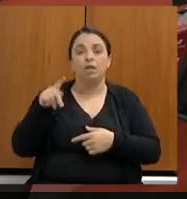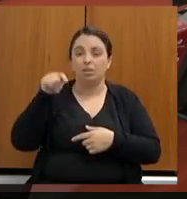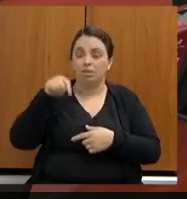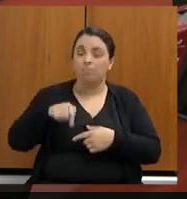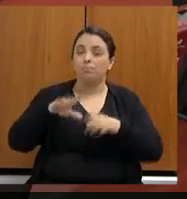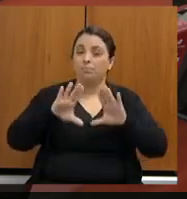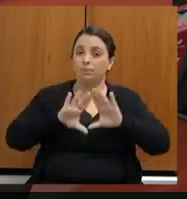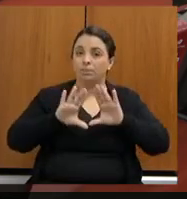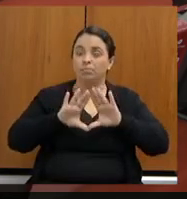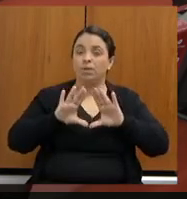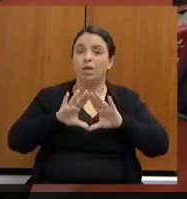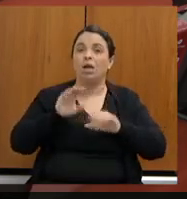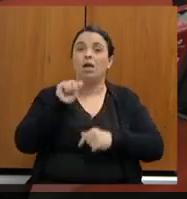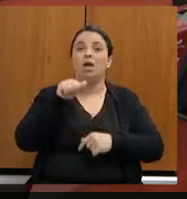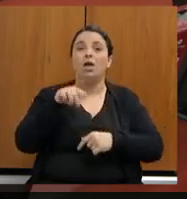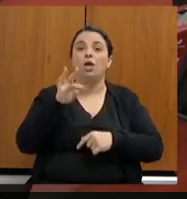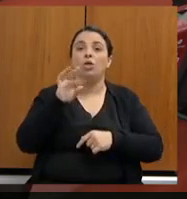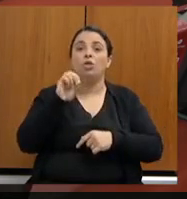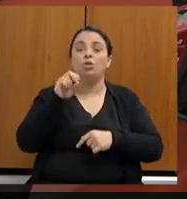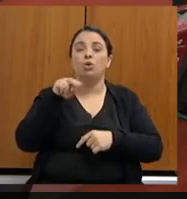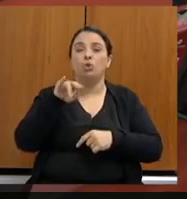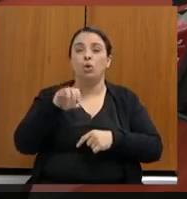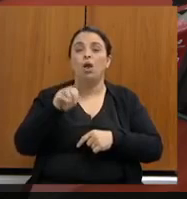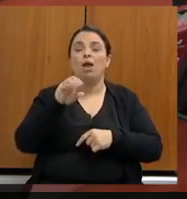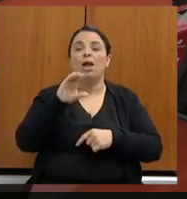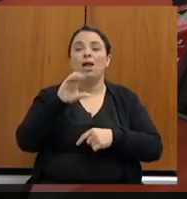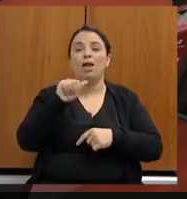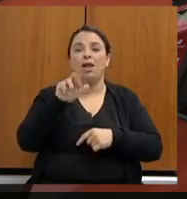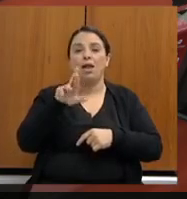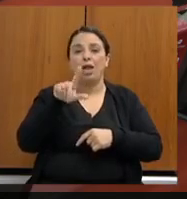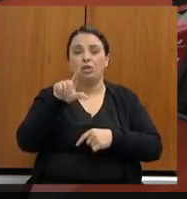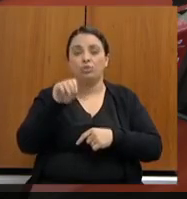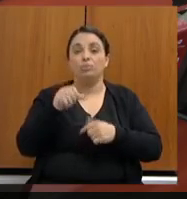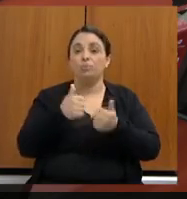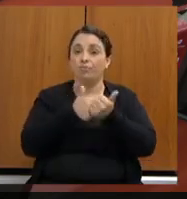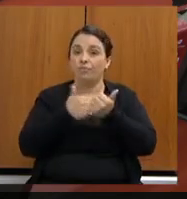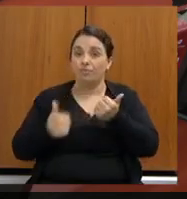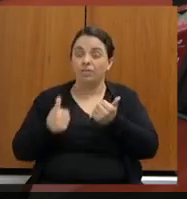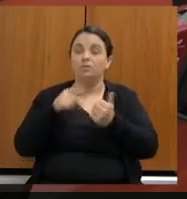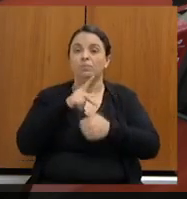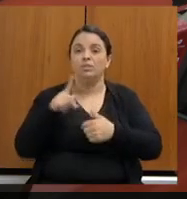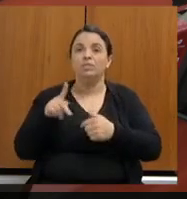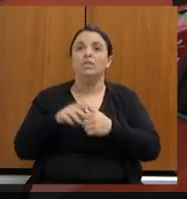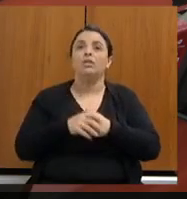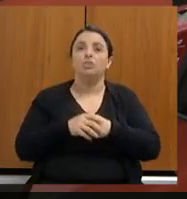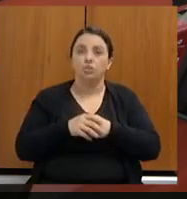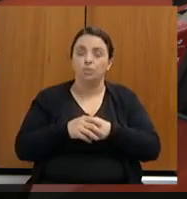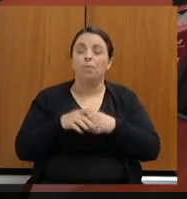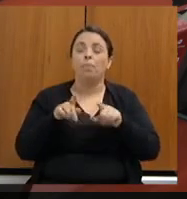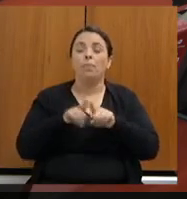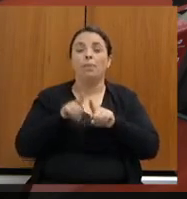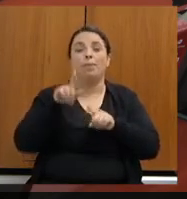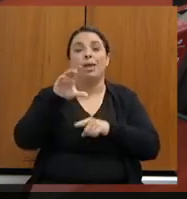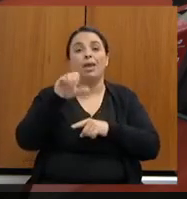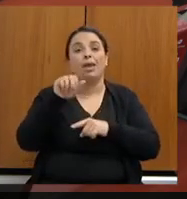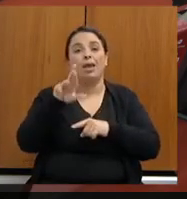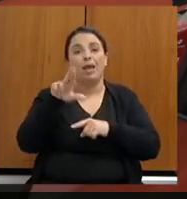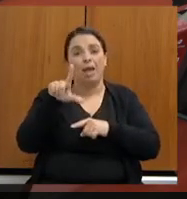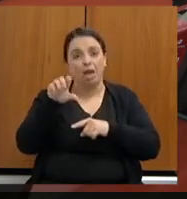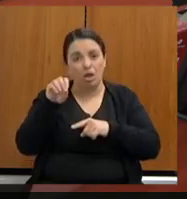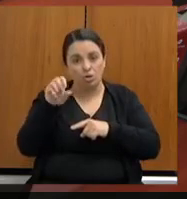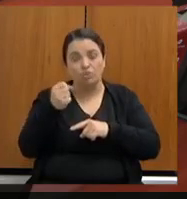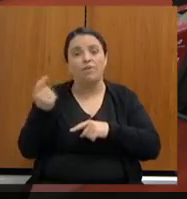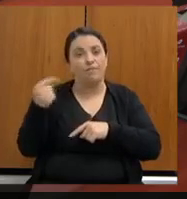Arantes do da ilustre deputada celise laviola também passou aqui conosco Deputado Arlen